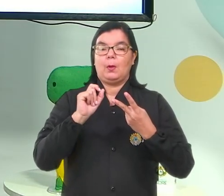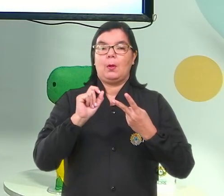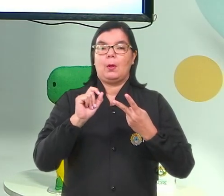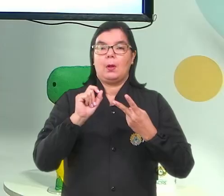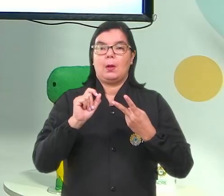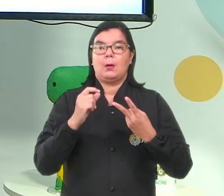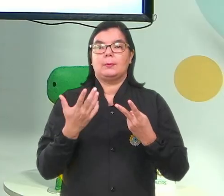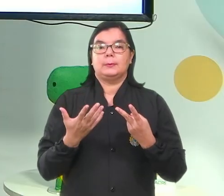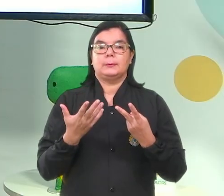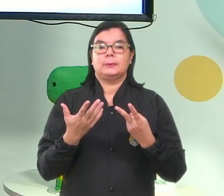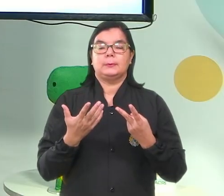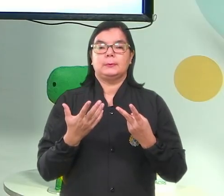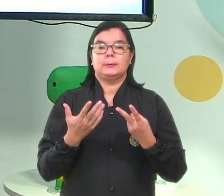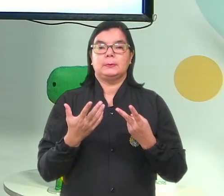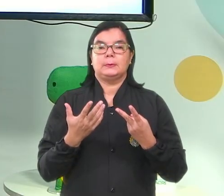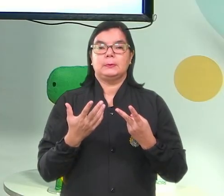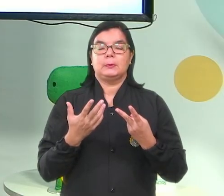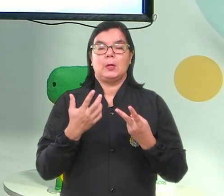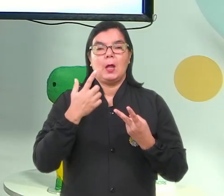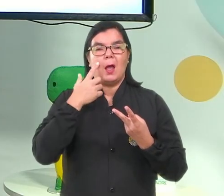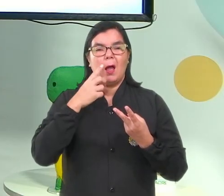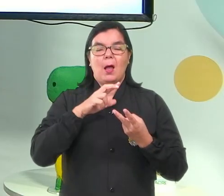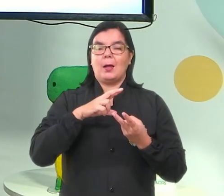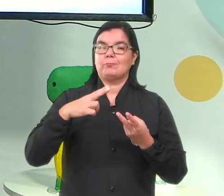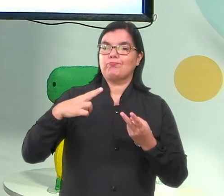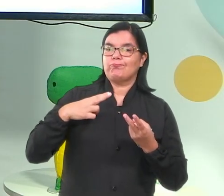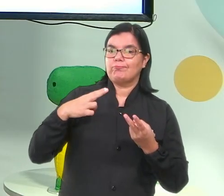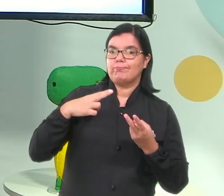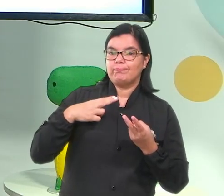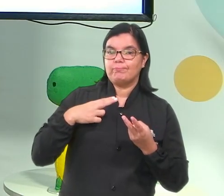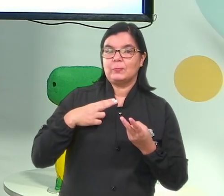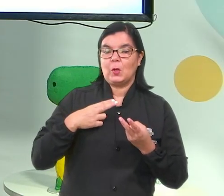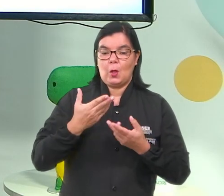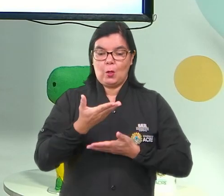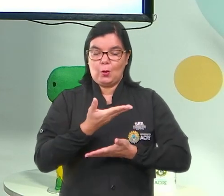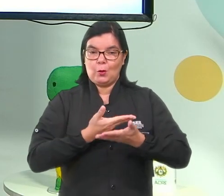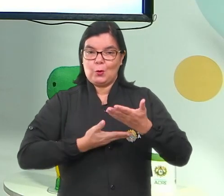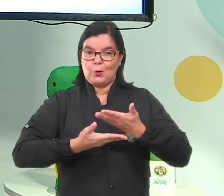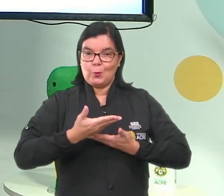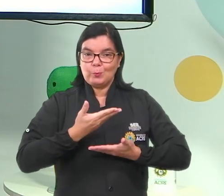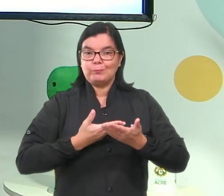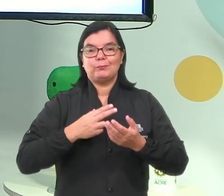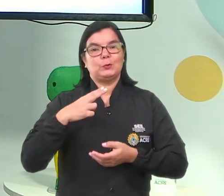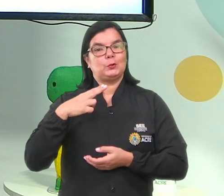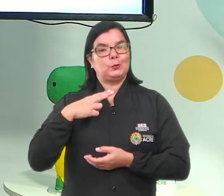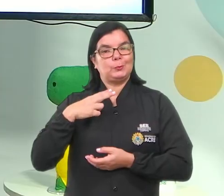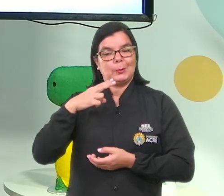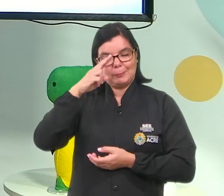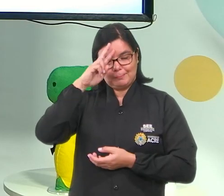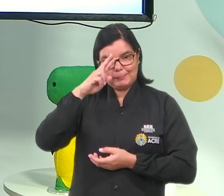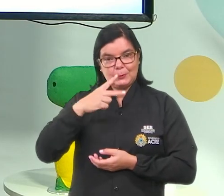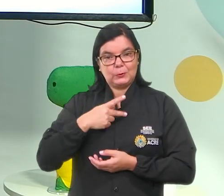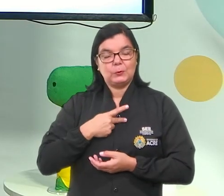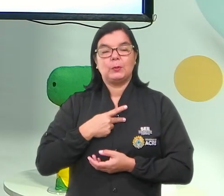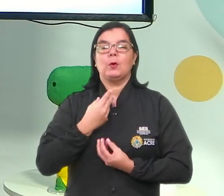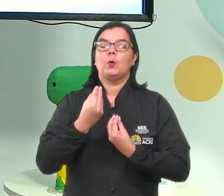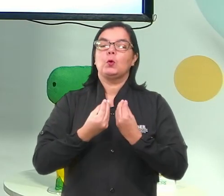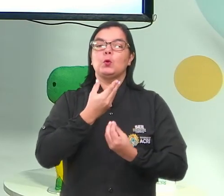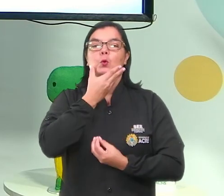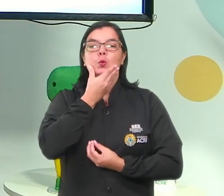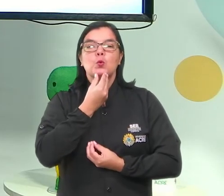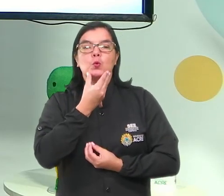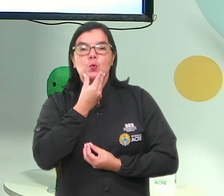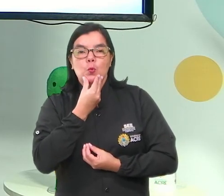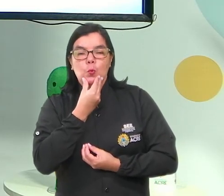vinculadas à interpessoalidade, as nossas relações interpessoais. A questão do homem